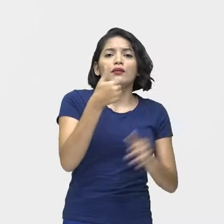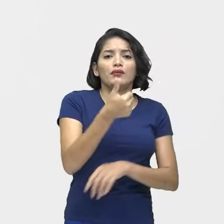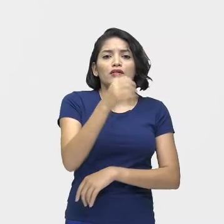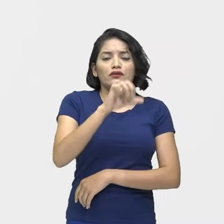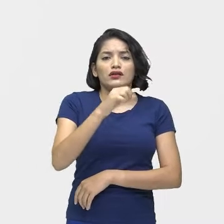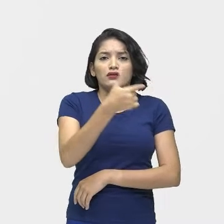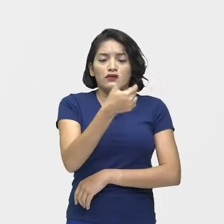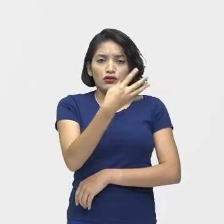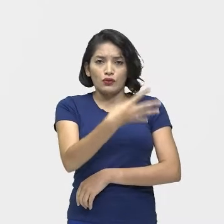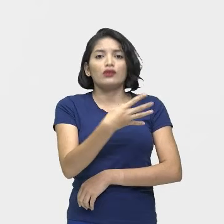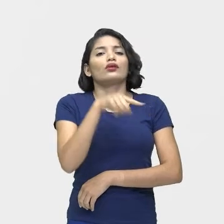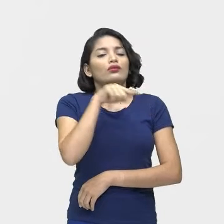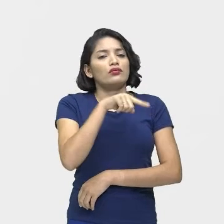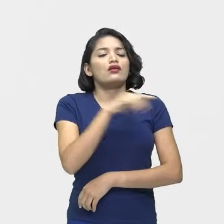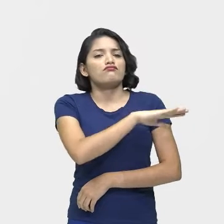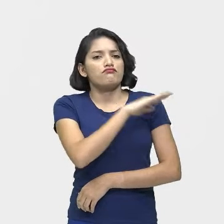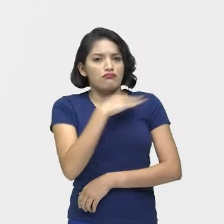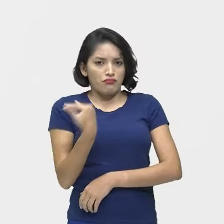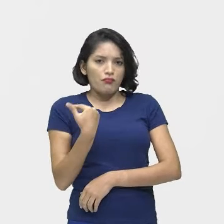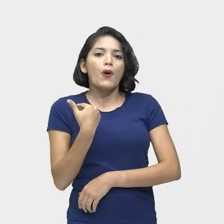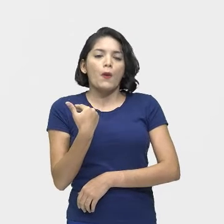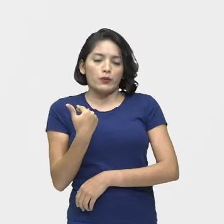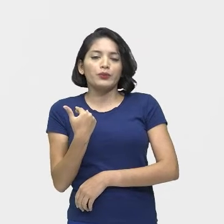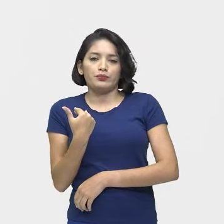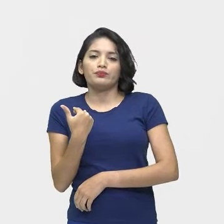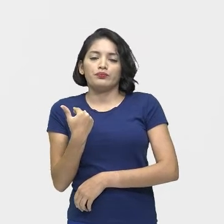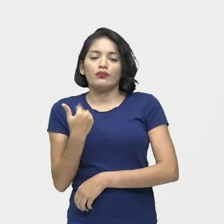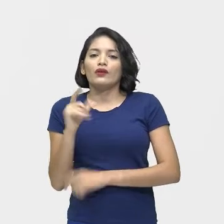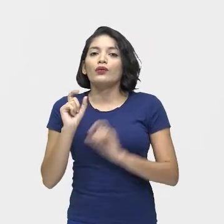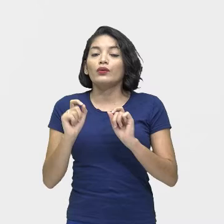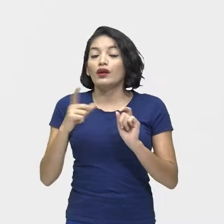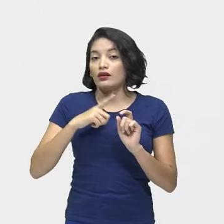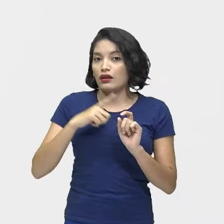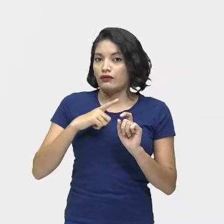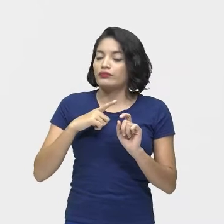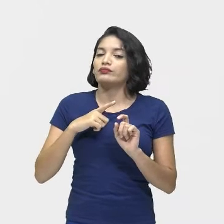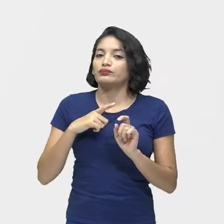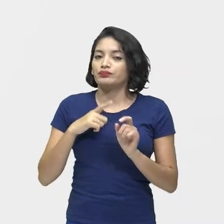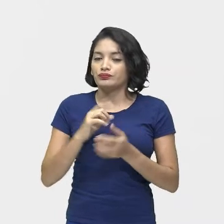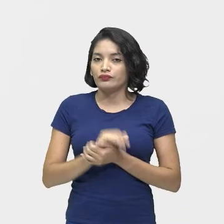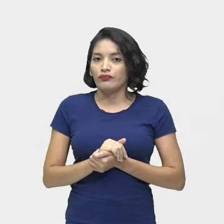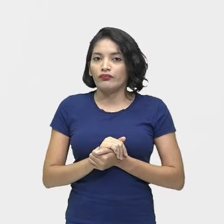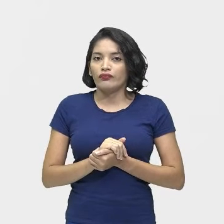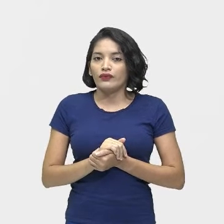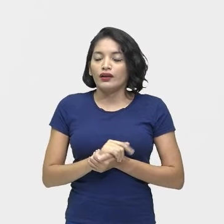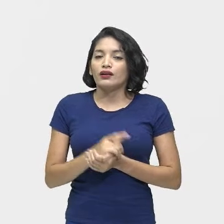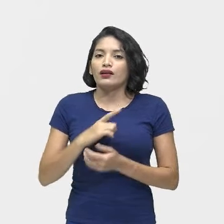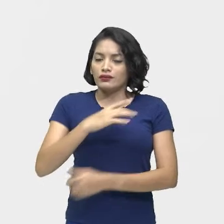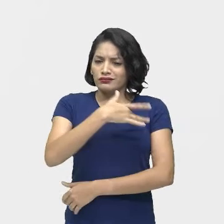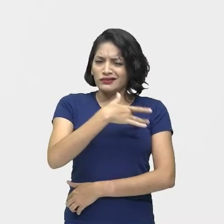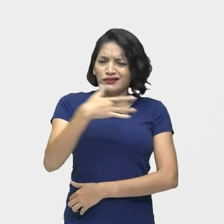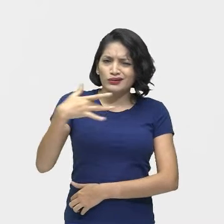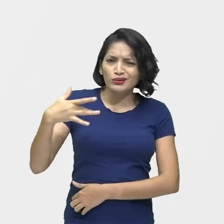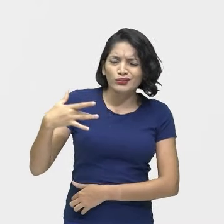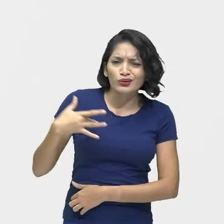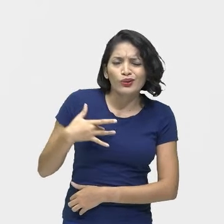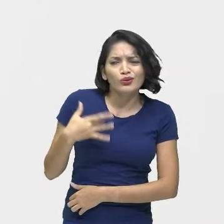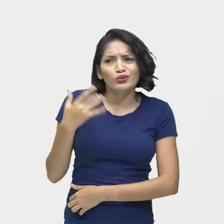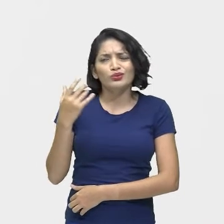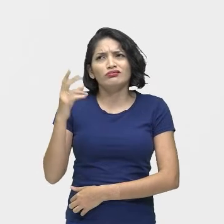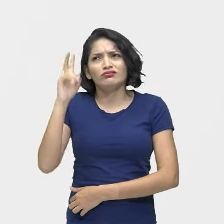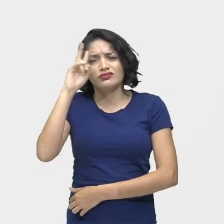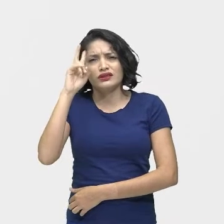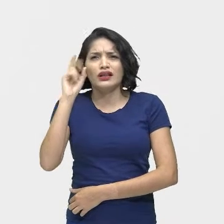quando ele falece de forma muito repentina. Ele teve ali um processo de saúde, uma situação, não me lembro se foi